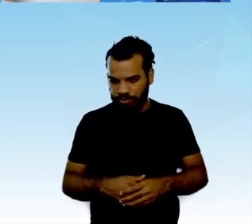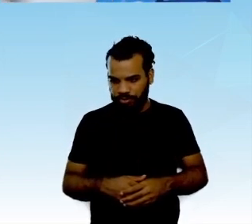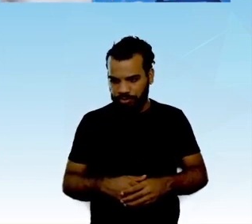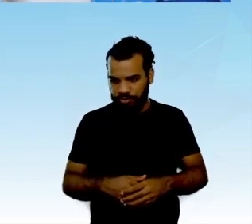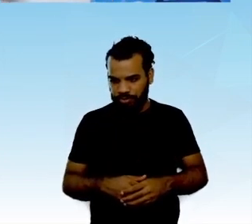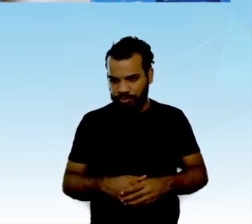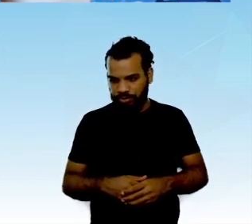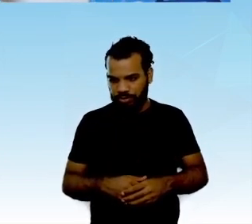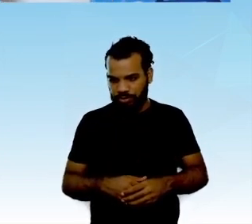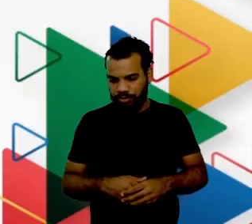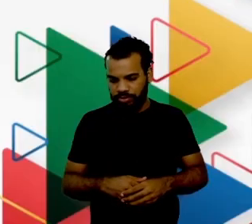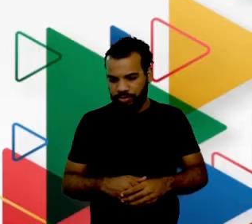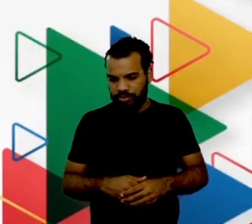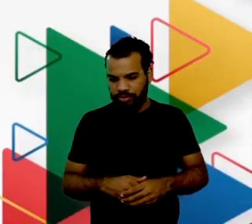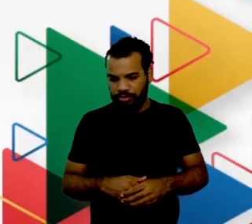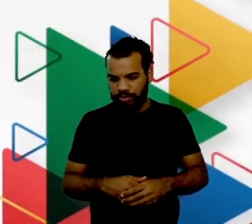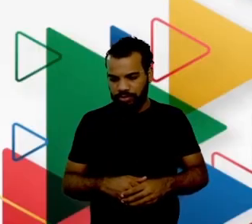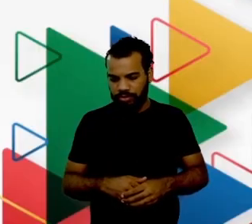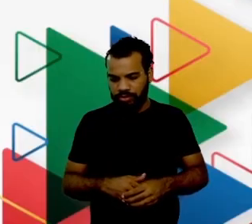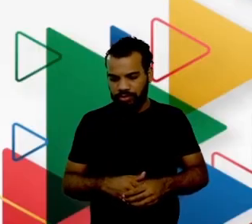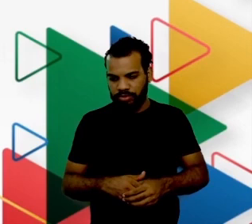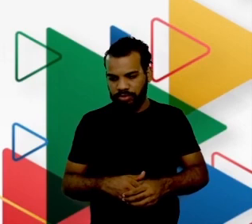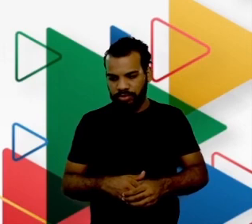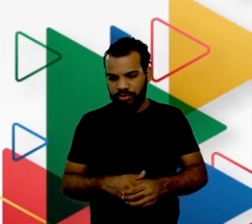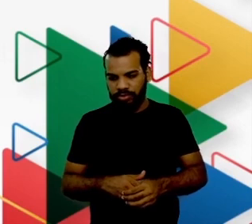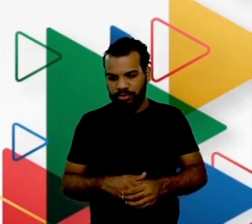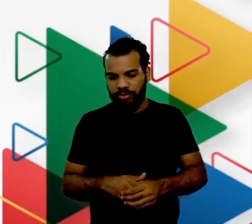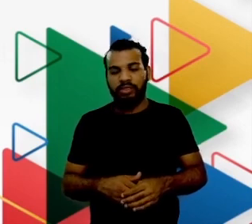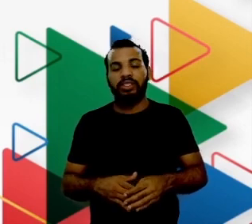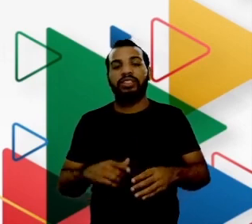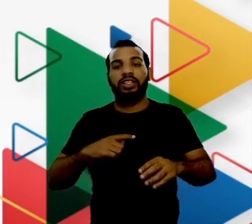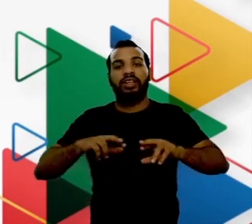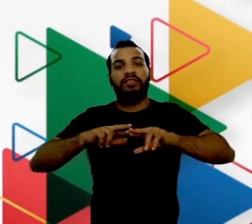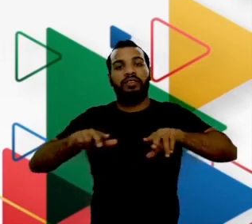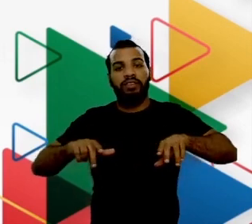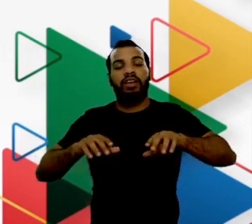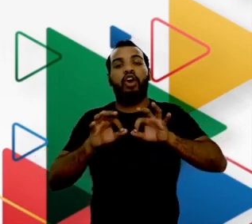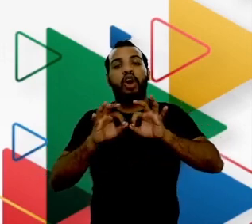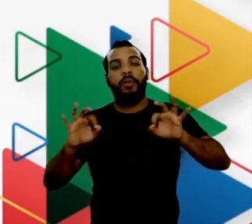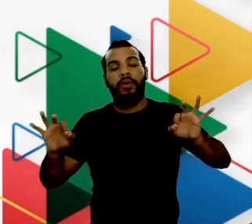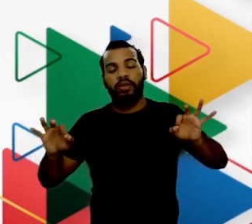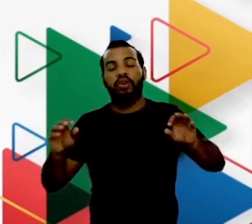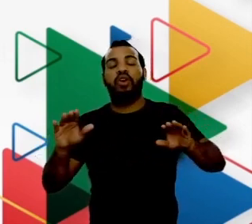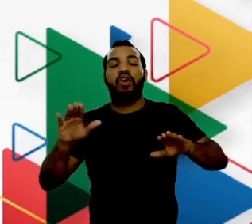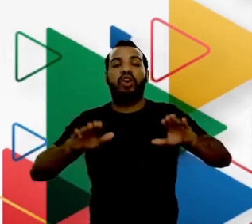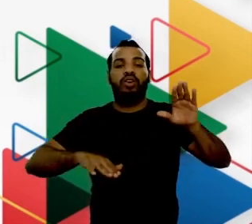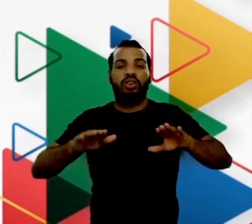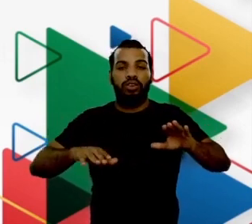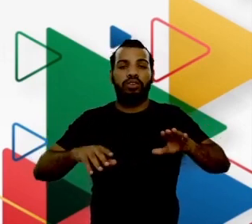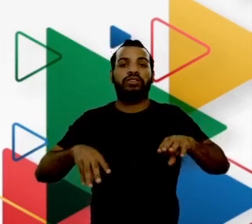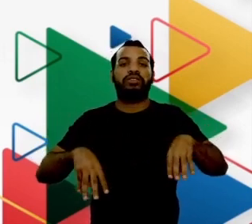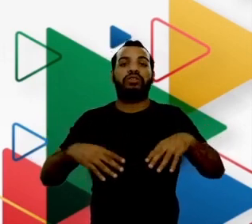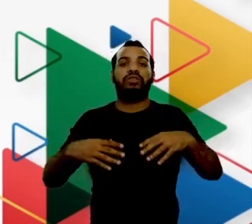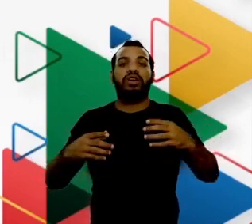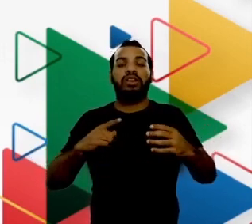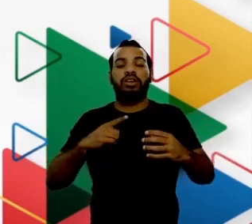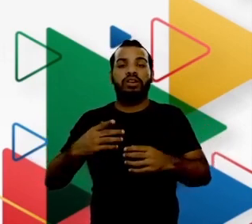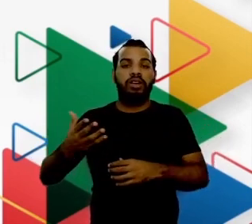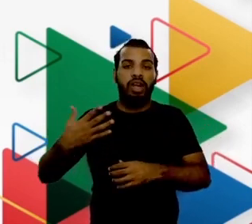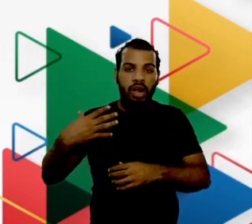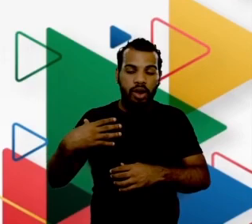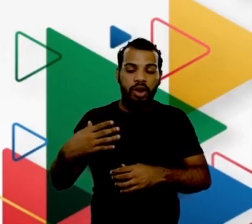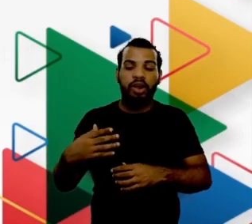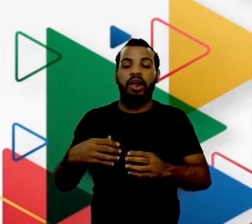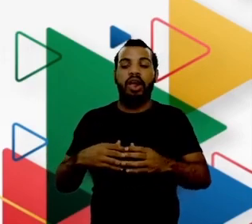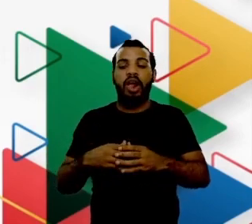A, porque ele pergunta qual foi a variação de comprimento. Forneceu calor, aumentou